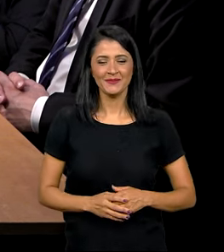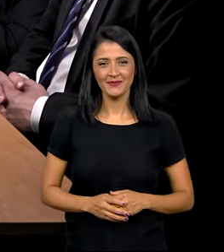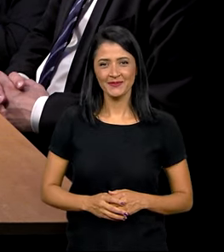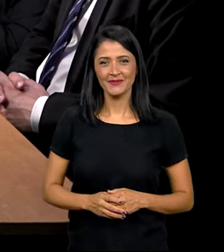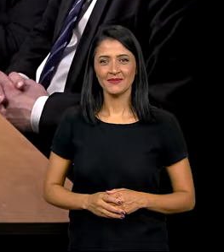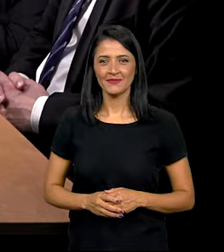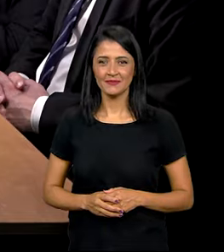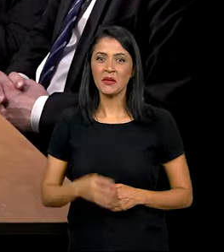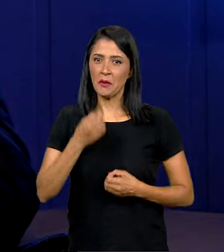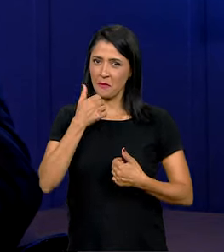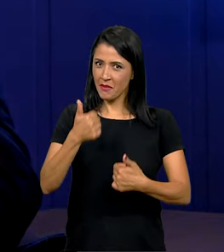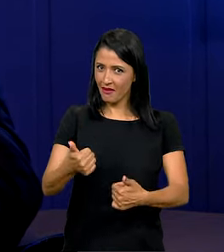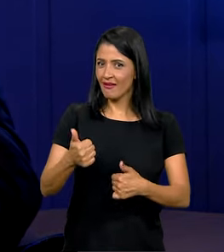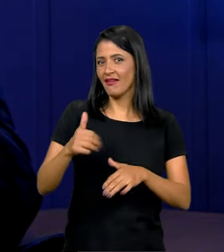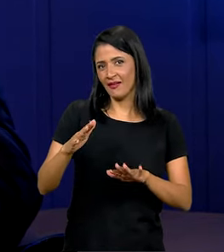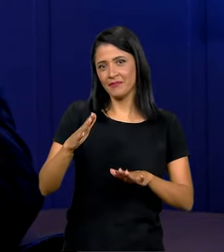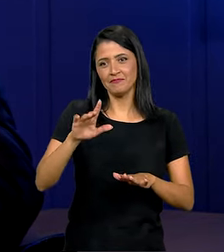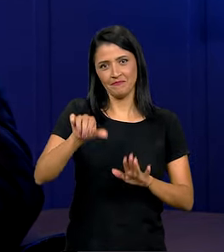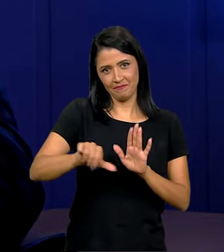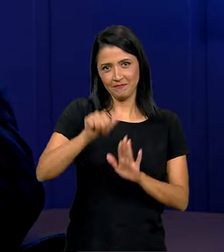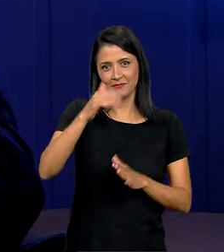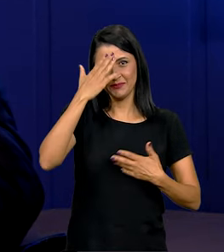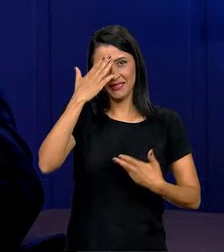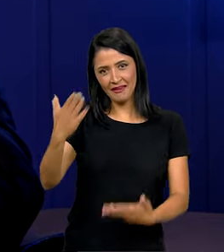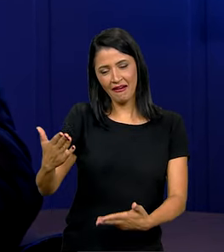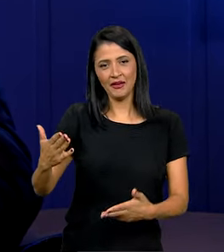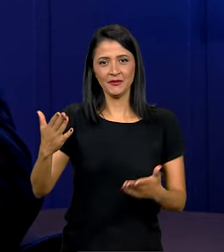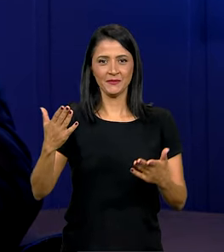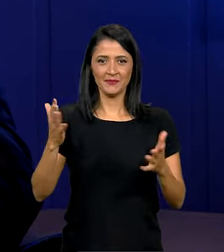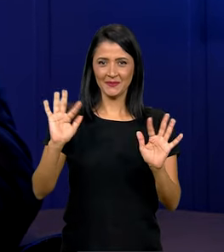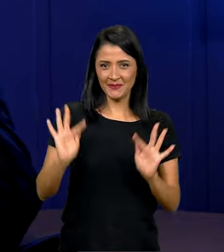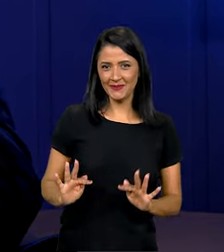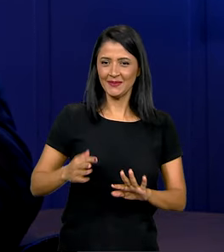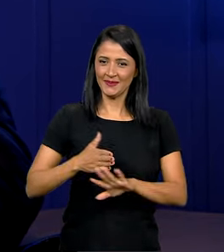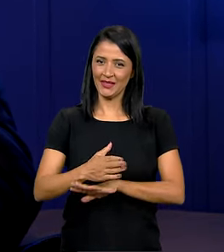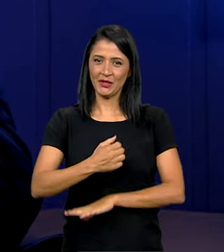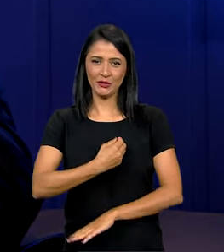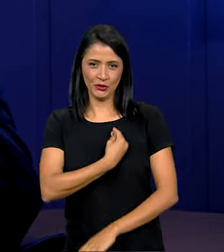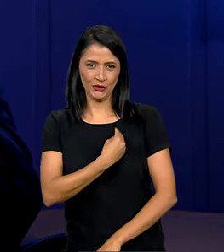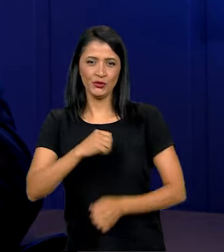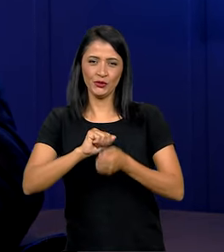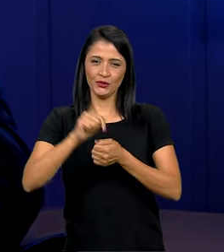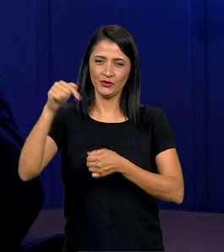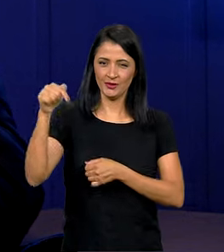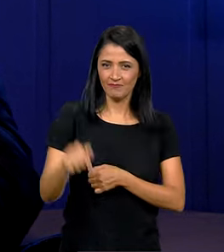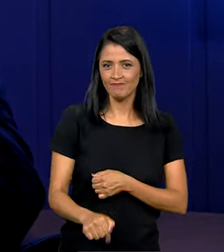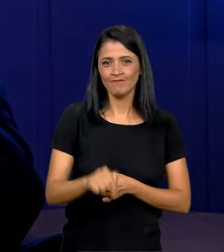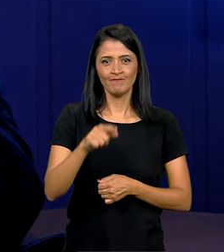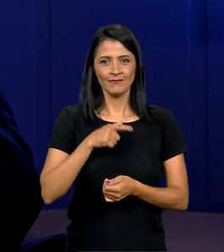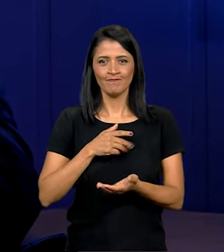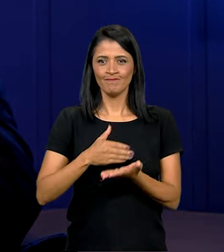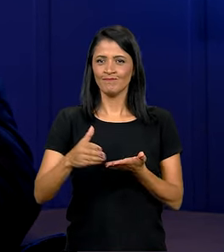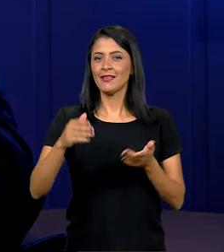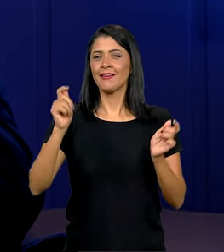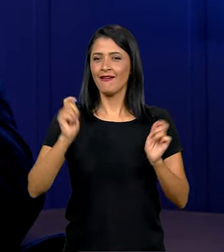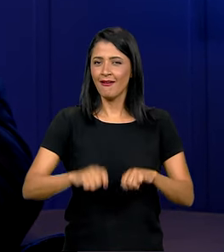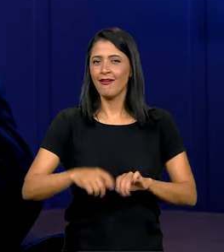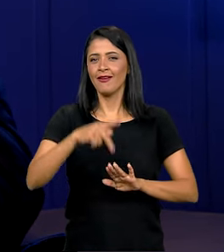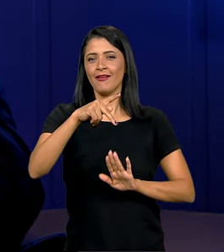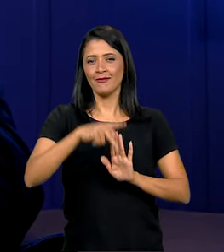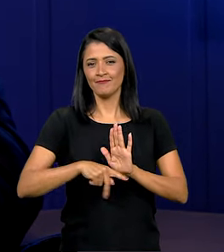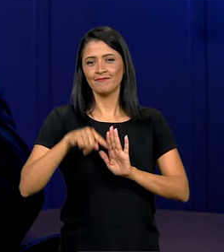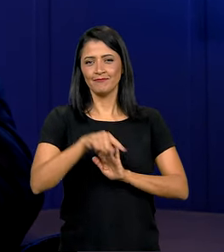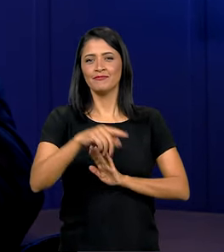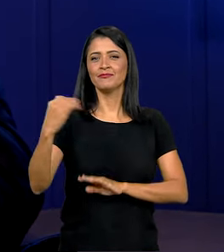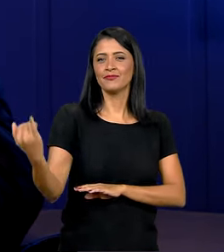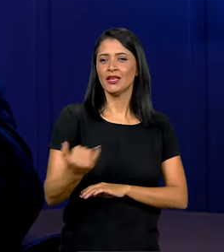isso muito bem bom primeiro Obrigado uma alegria est aqui com vocês eu acho que essa uma iniciativa é super importante pra gente conversar